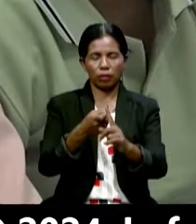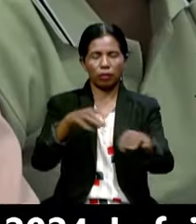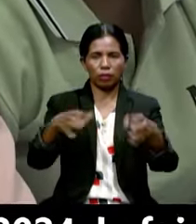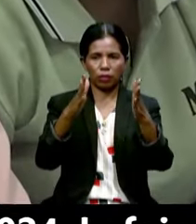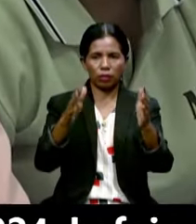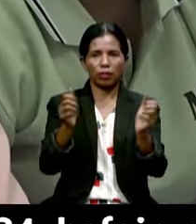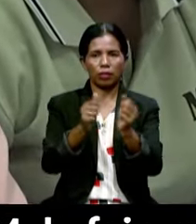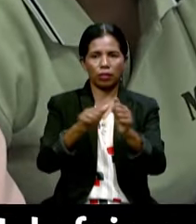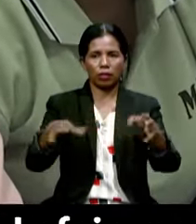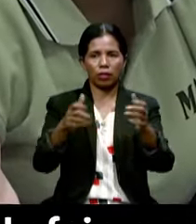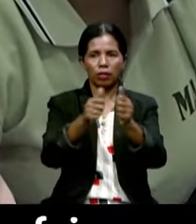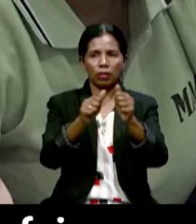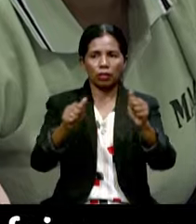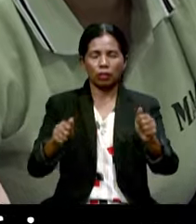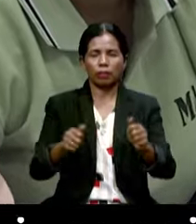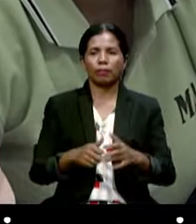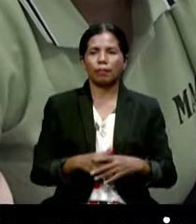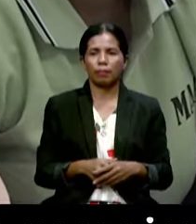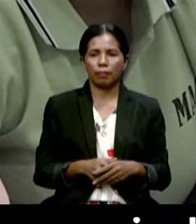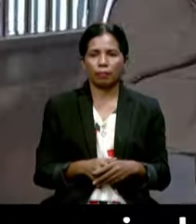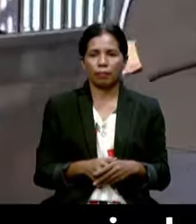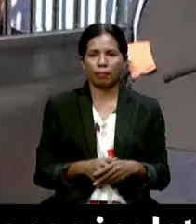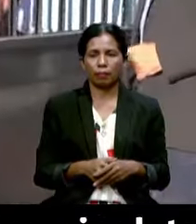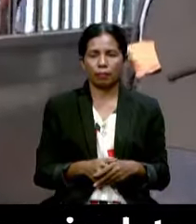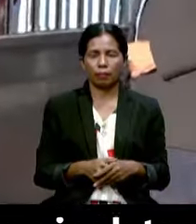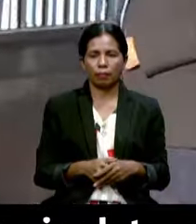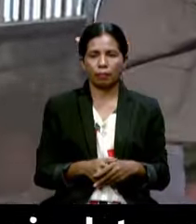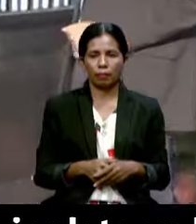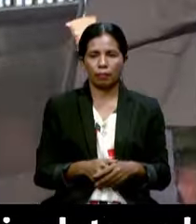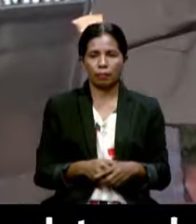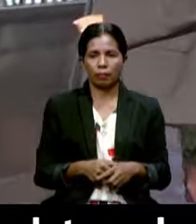permanente no funcionário agente administração. Luciano Amaral, Lamberto da Silva, GMN.